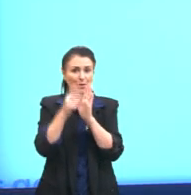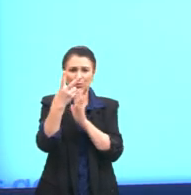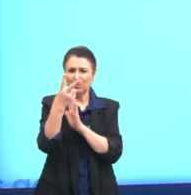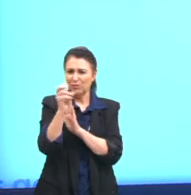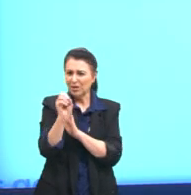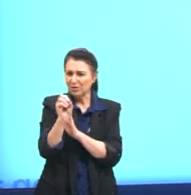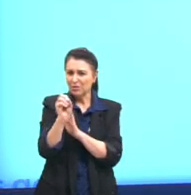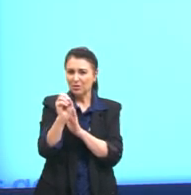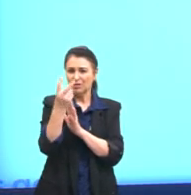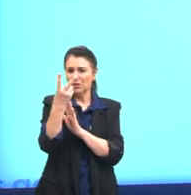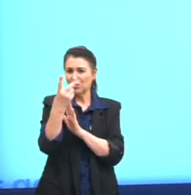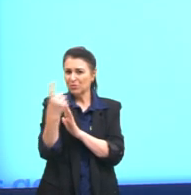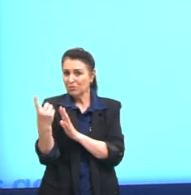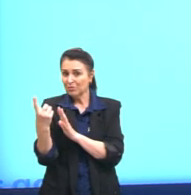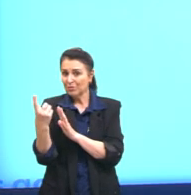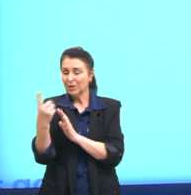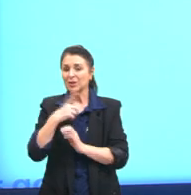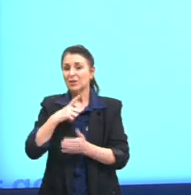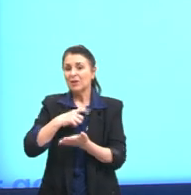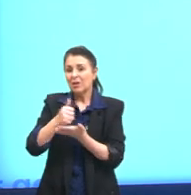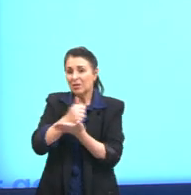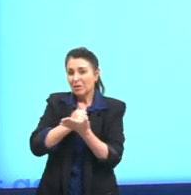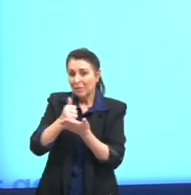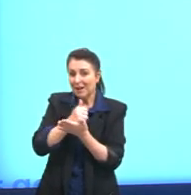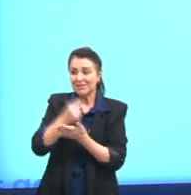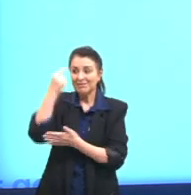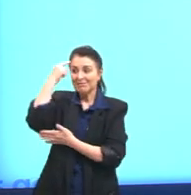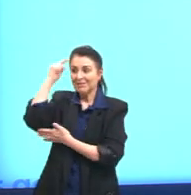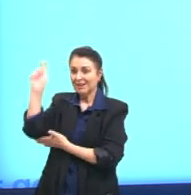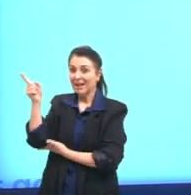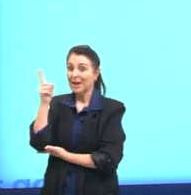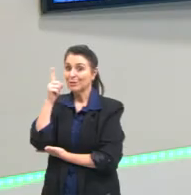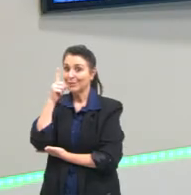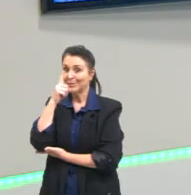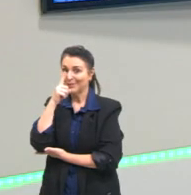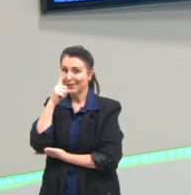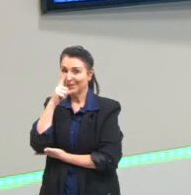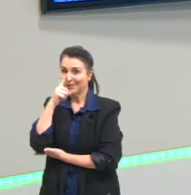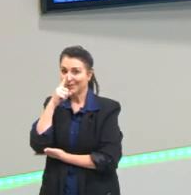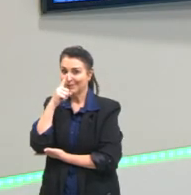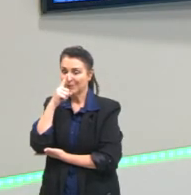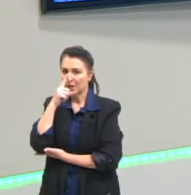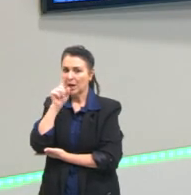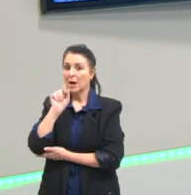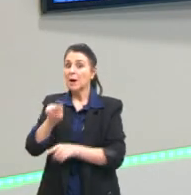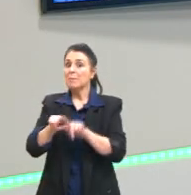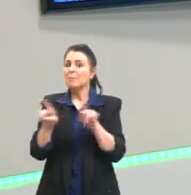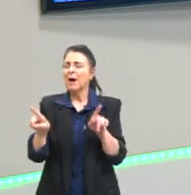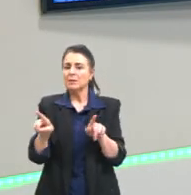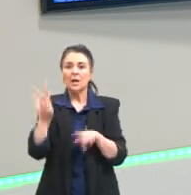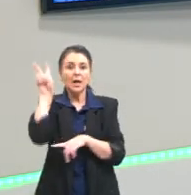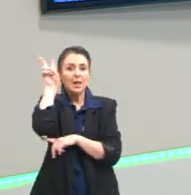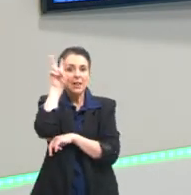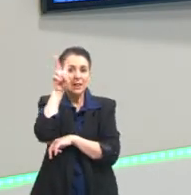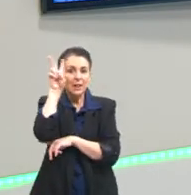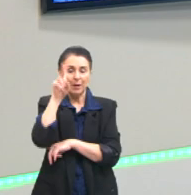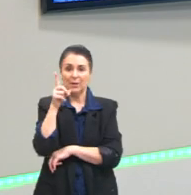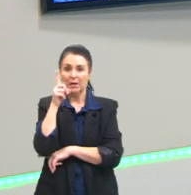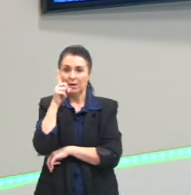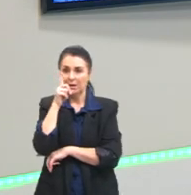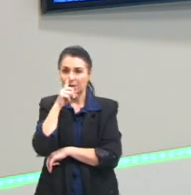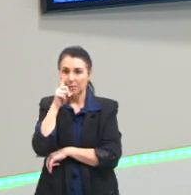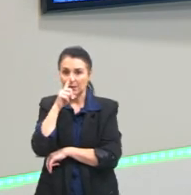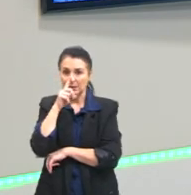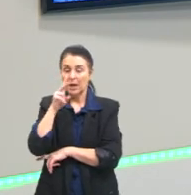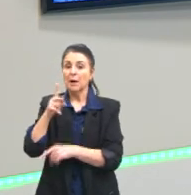eu já muito fundamentado nas ideias do parmenes Mas então que o par - quer deixar claro né lembro do país Então você